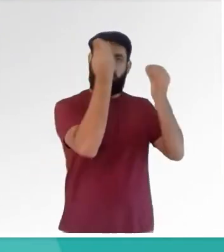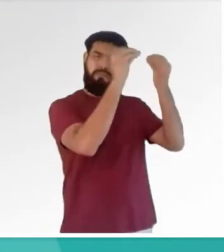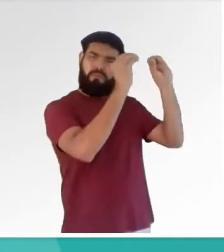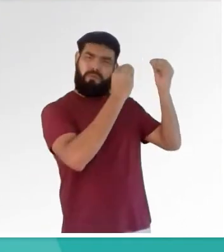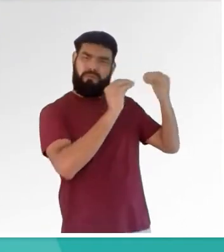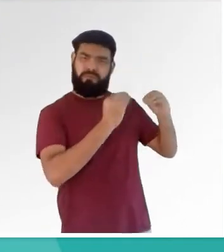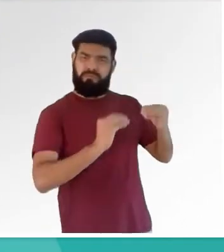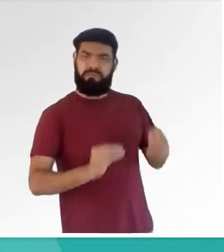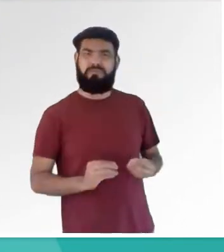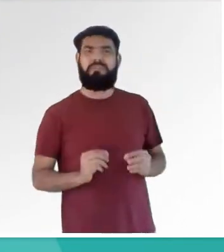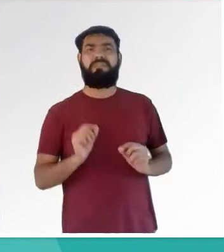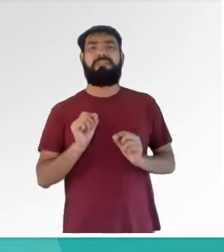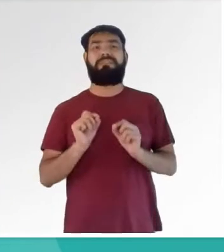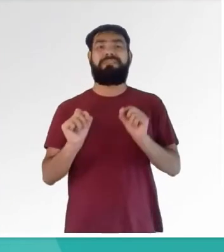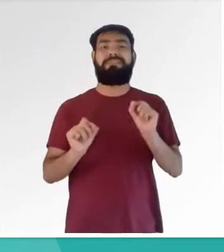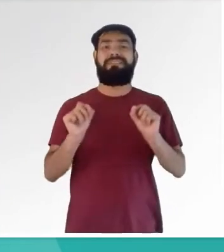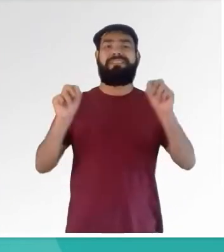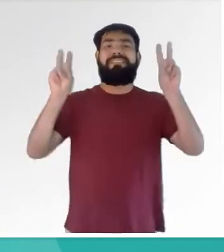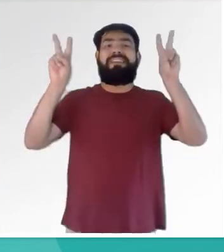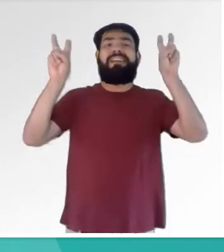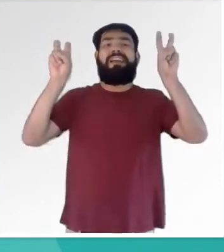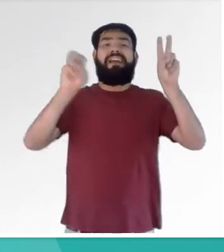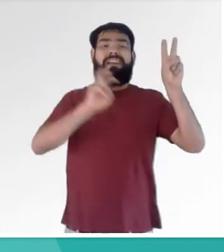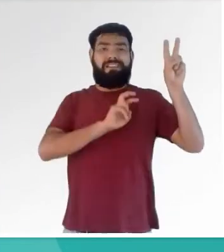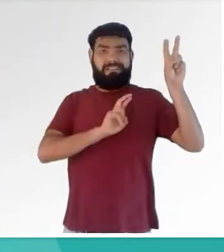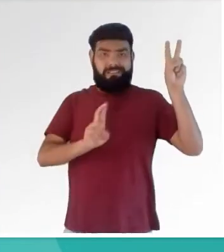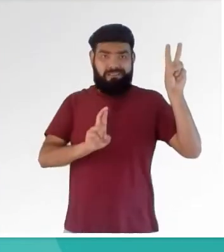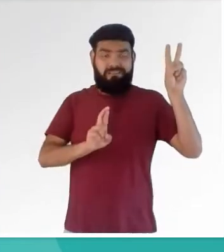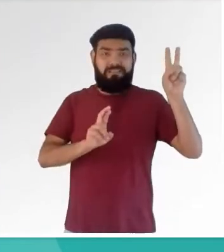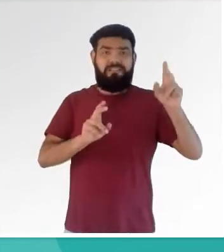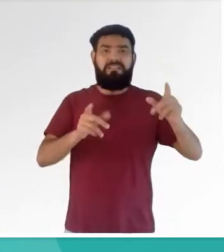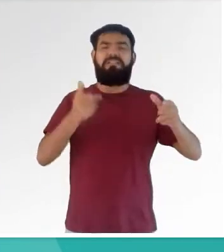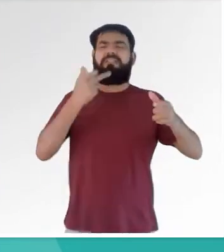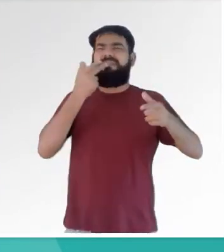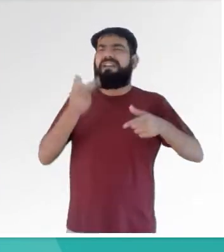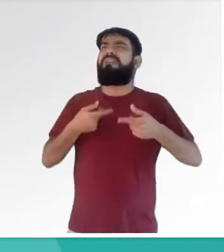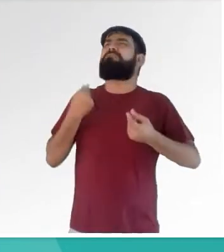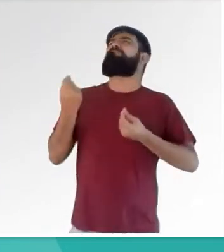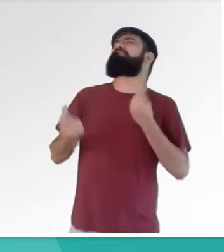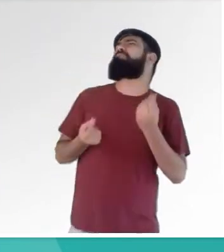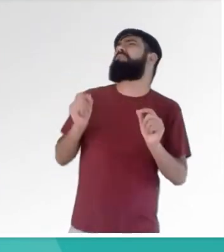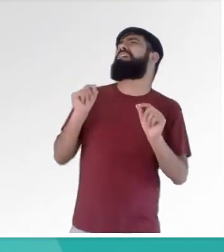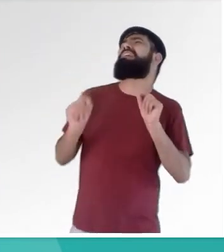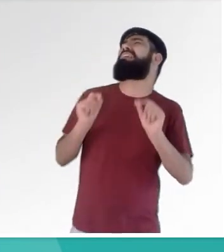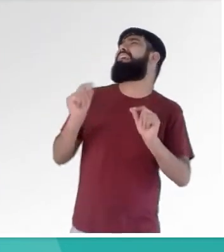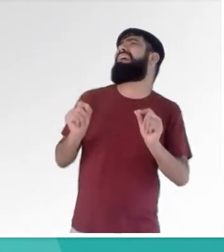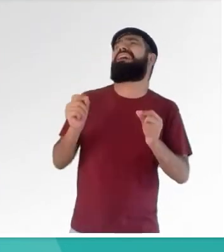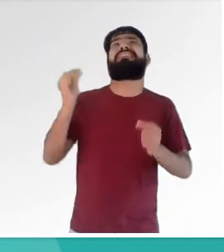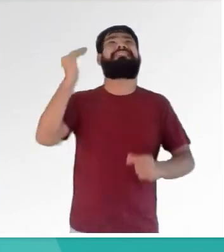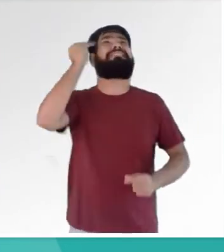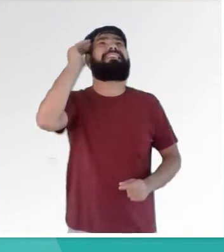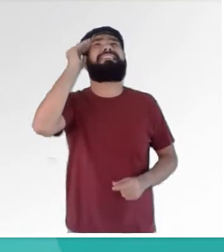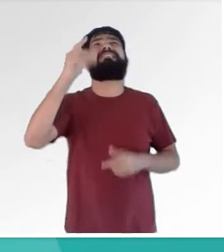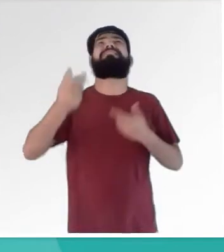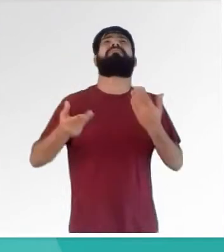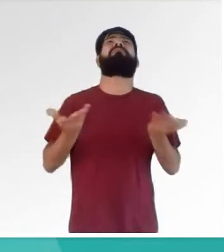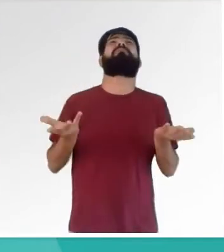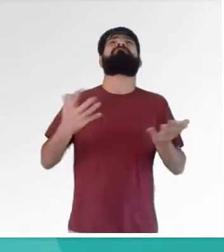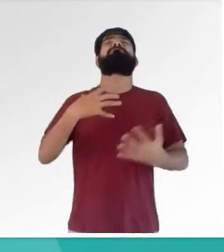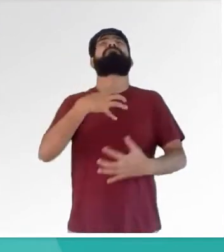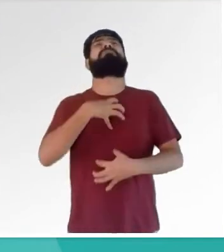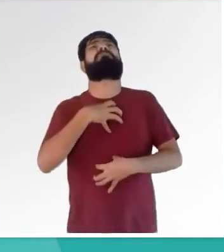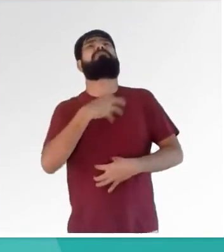que é a religião, né? Vamos falar um pouco sobre o que é, o que nós entendemos por religião, já que a religião